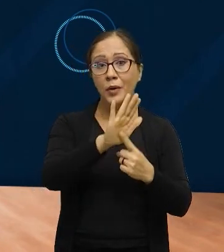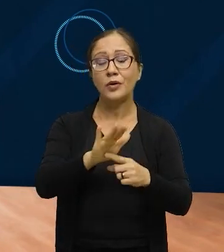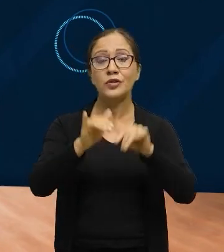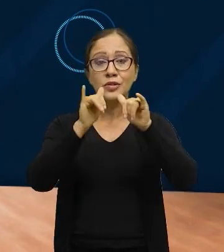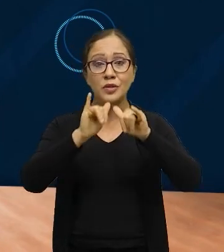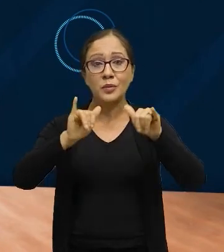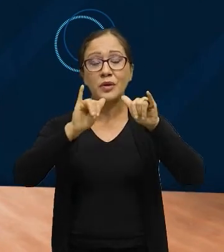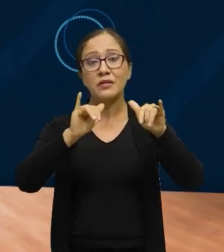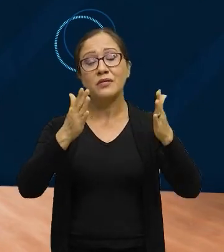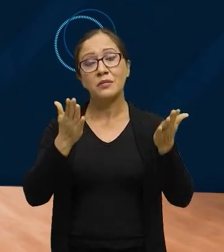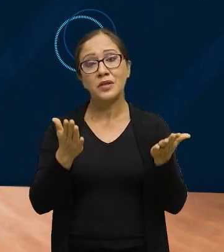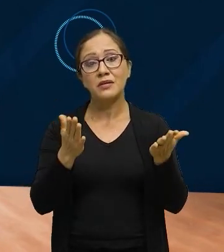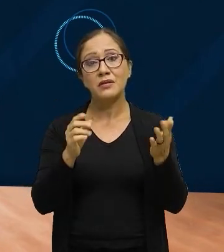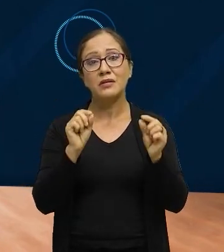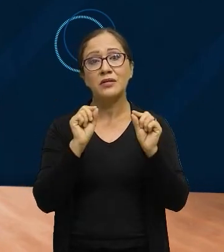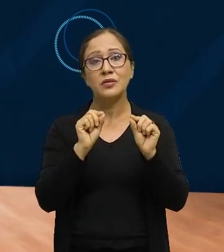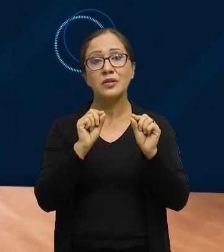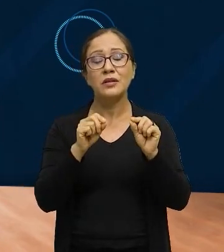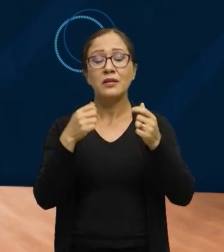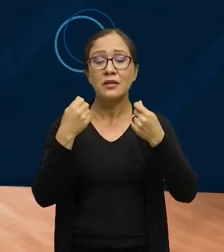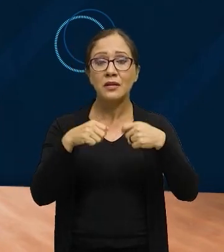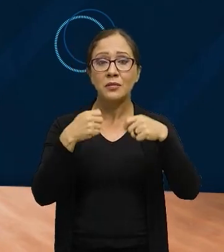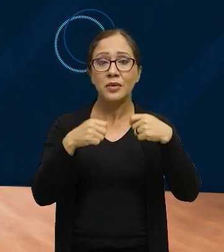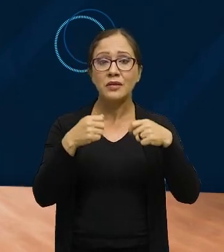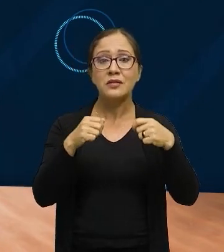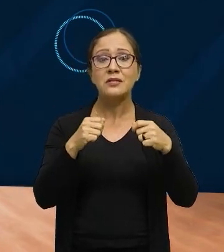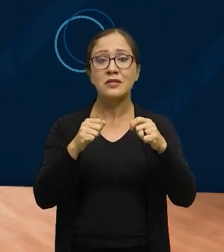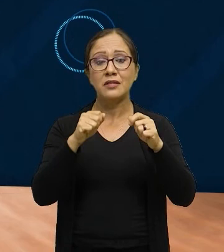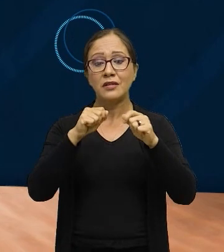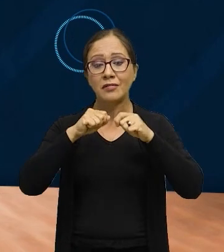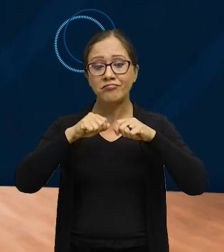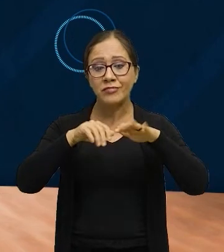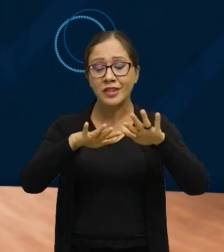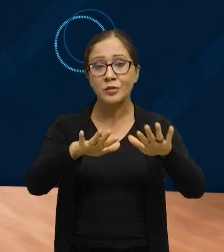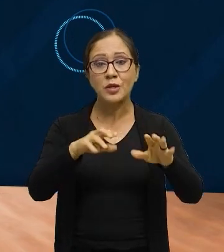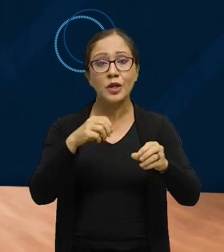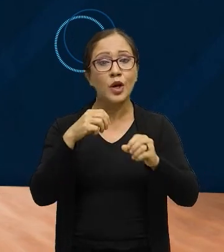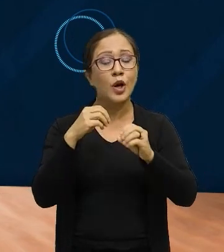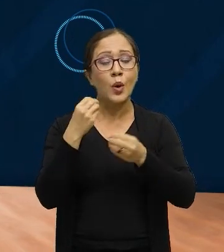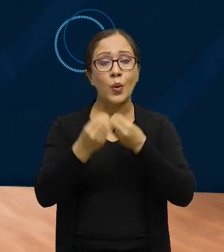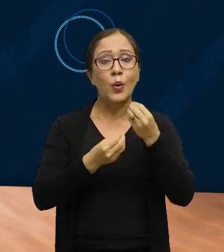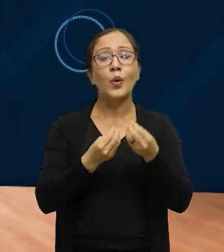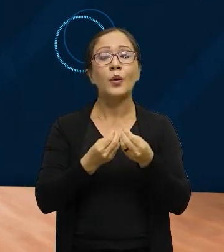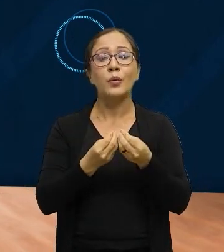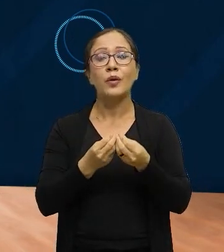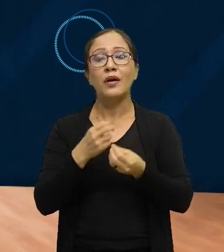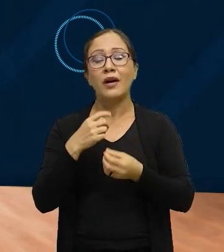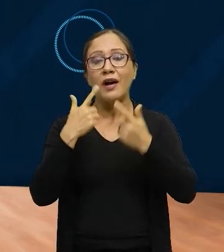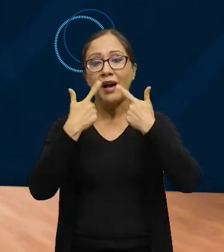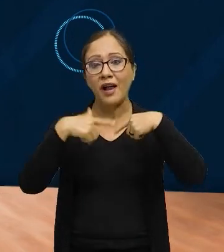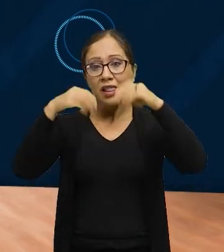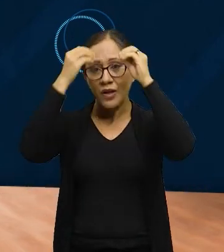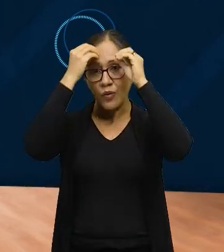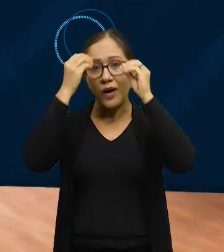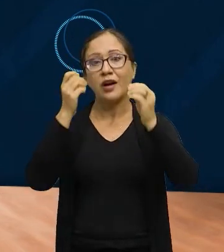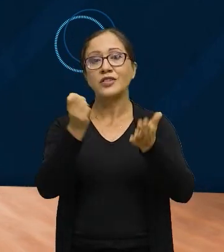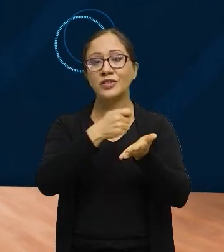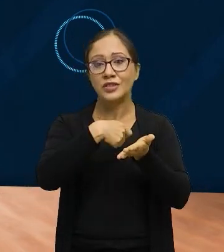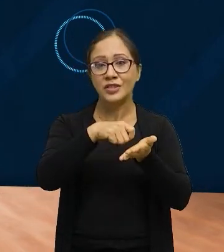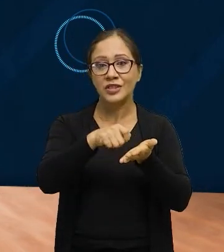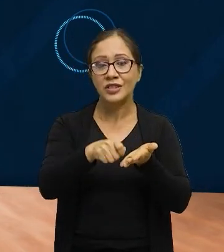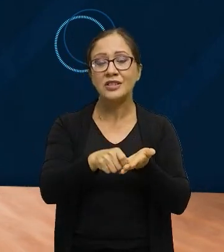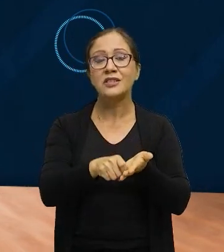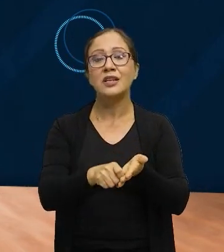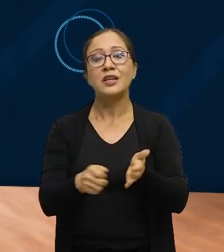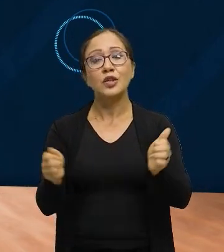Essa mensagem, ela precisa ser transmitida através da linguagem verbal, confirmando a linguagem